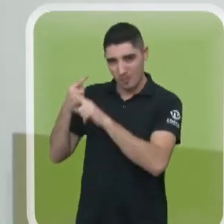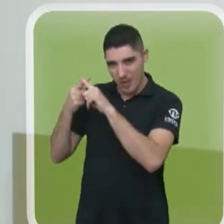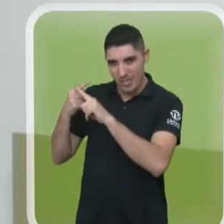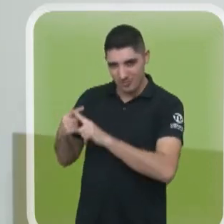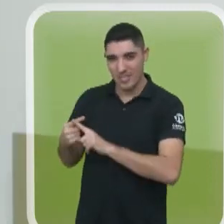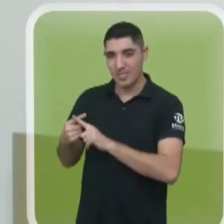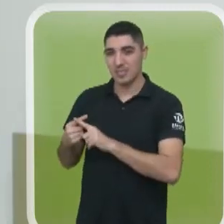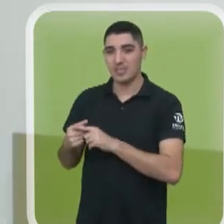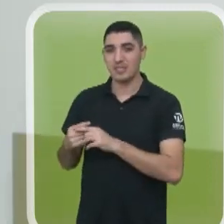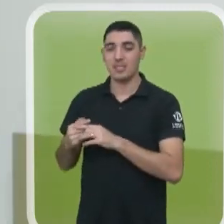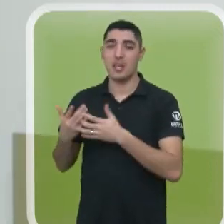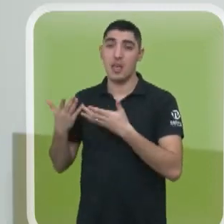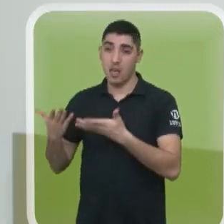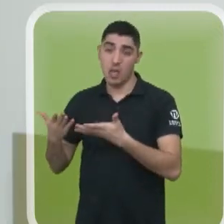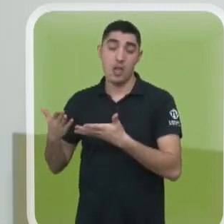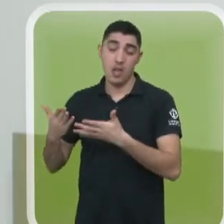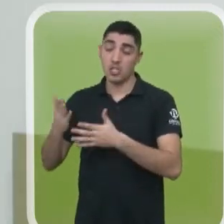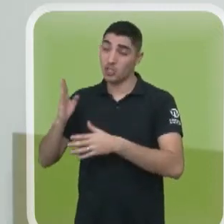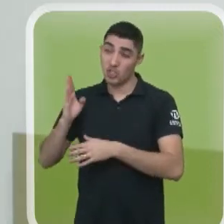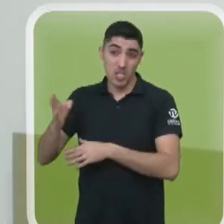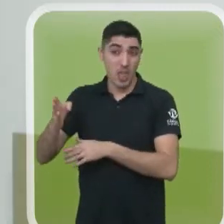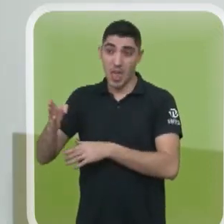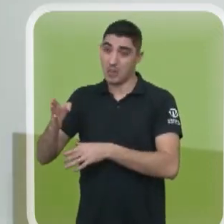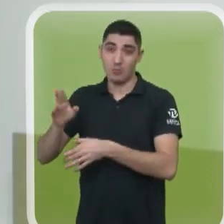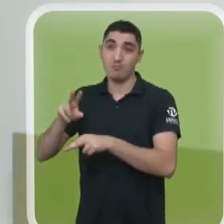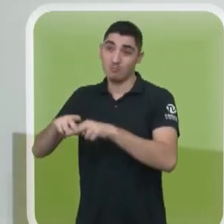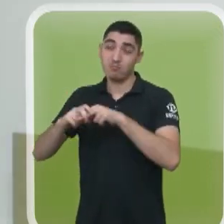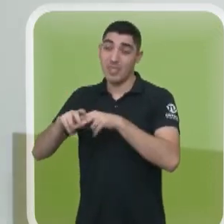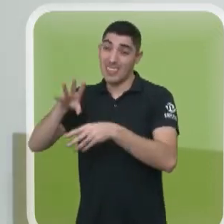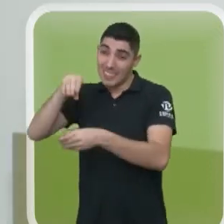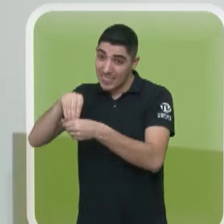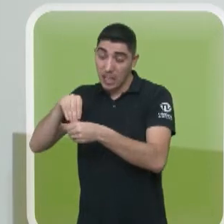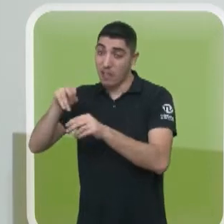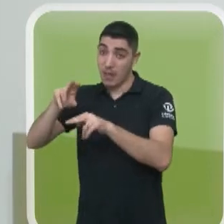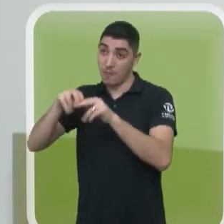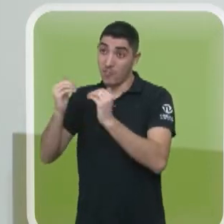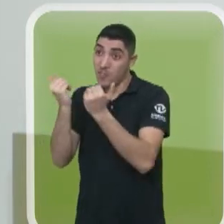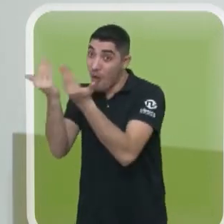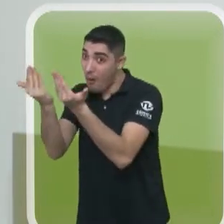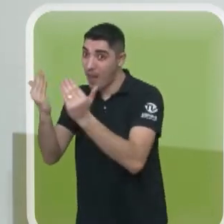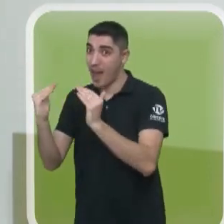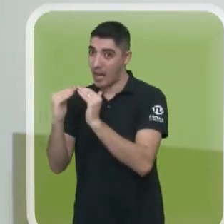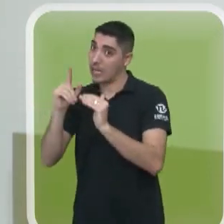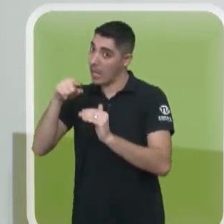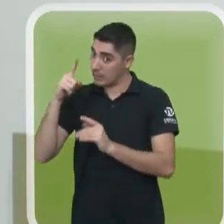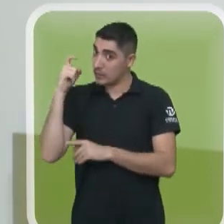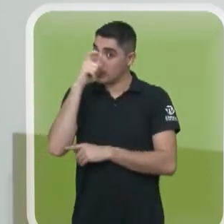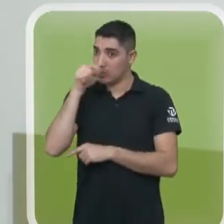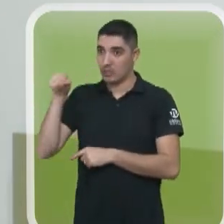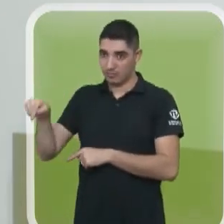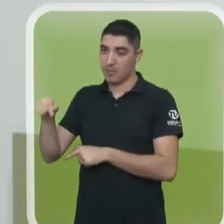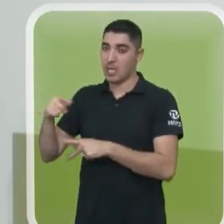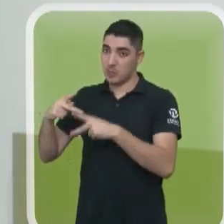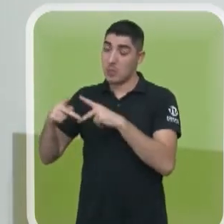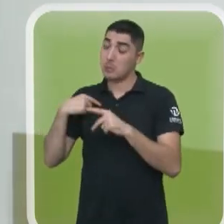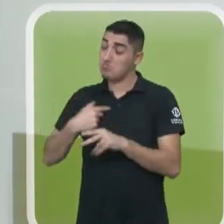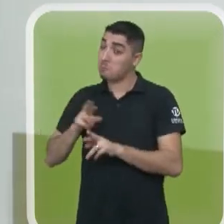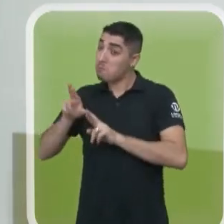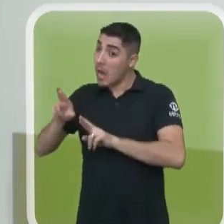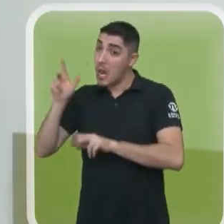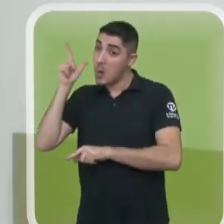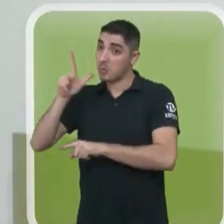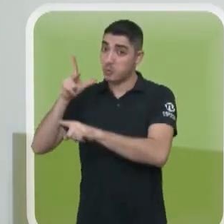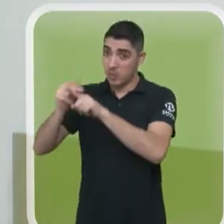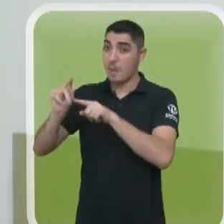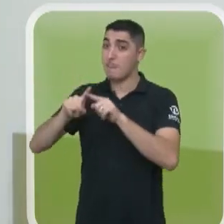é bife é um confron e fora de casa é uma batida muito difícil de São José espero que consiga Vitória